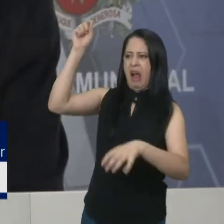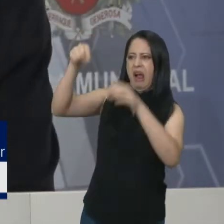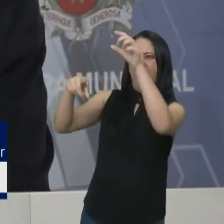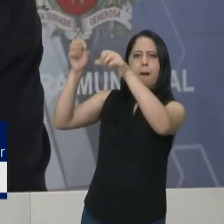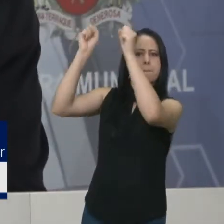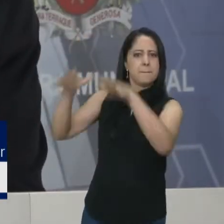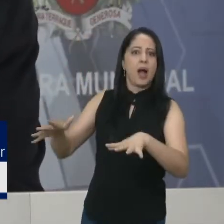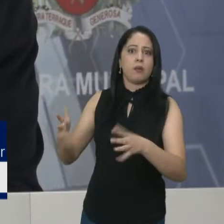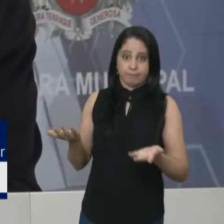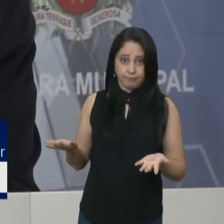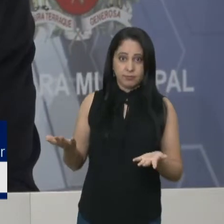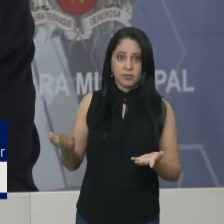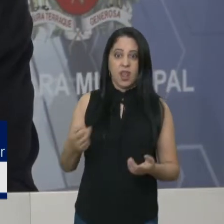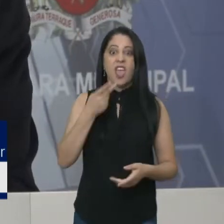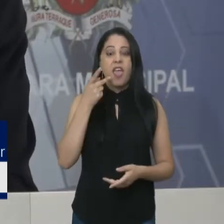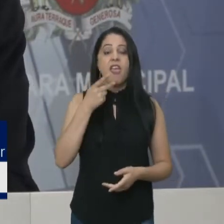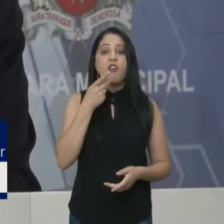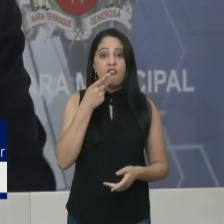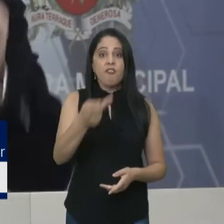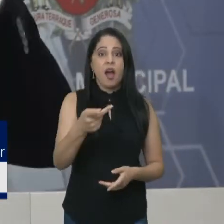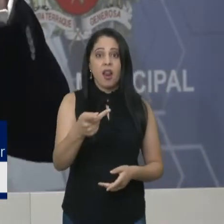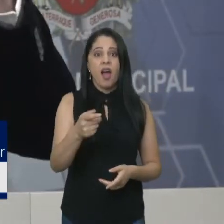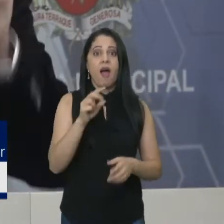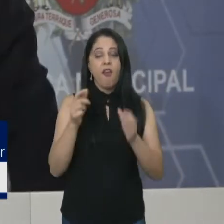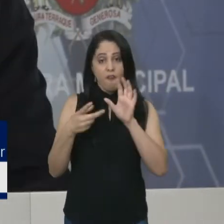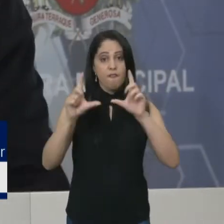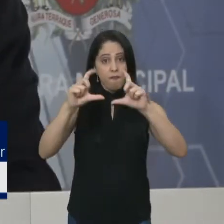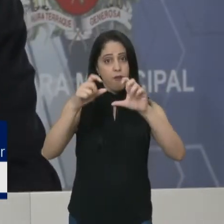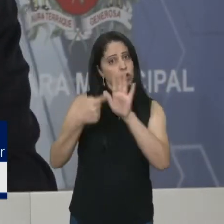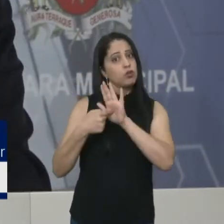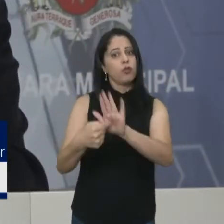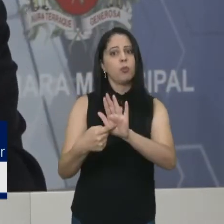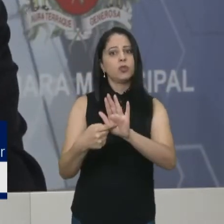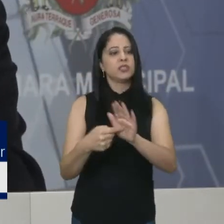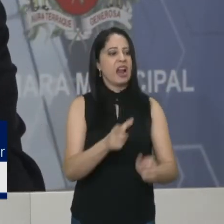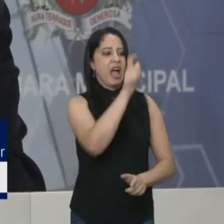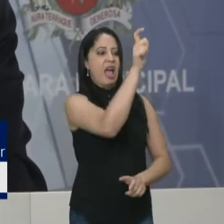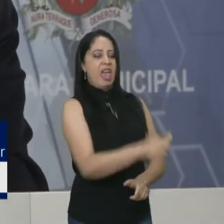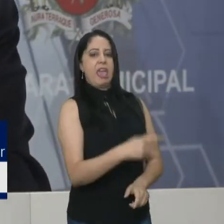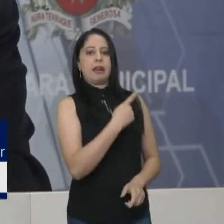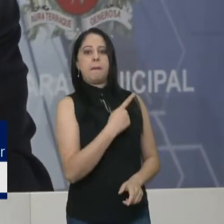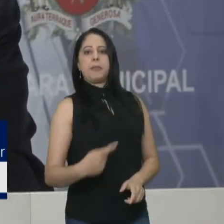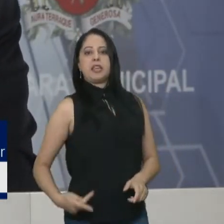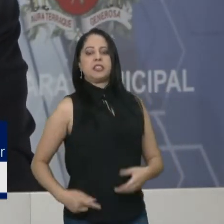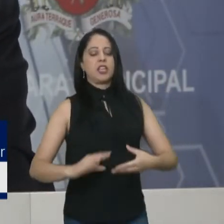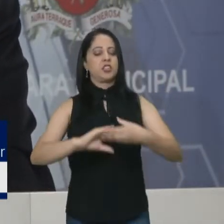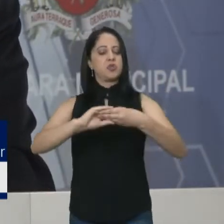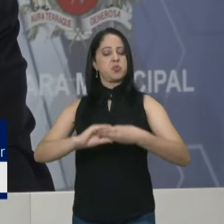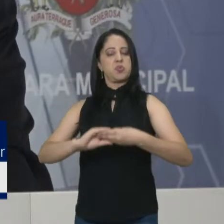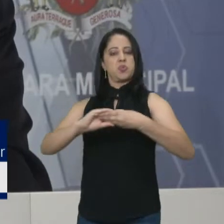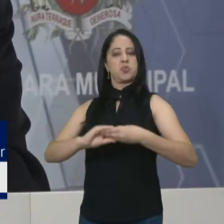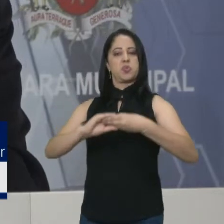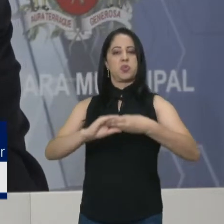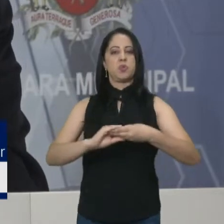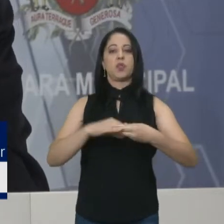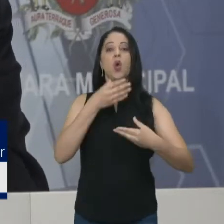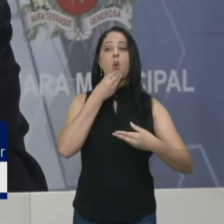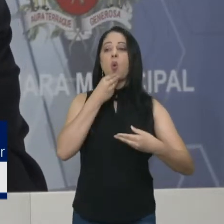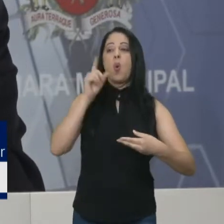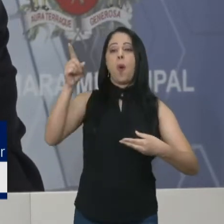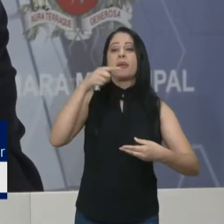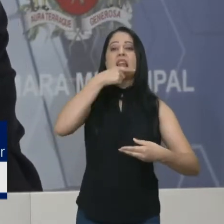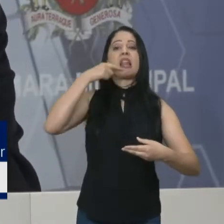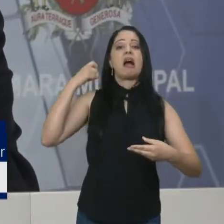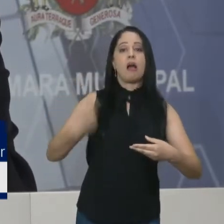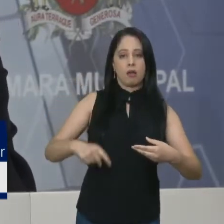do presidente apertando a mão do Putin. São dois genocidas, um que mata na AIDS, que mata aqui na pandemia, e